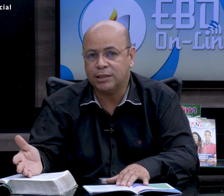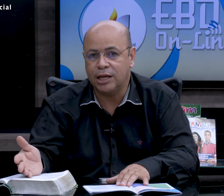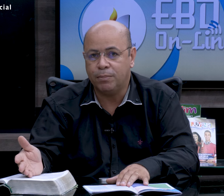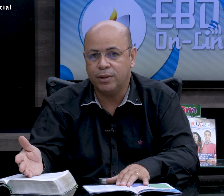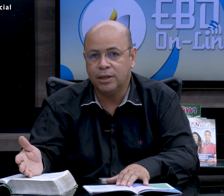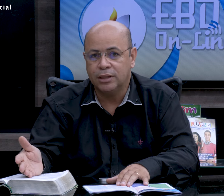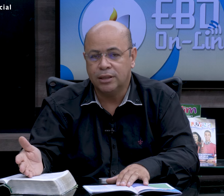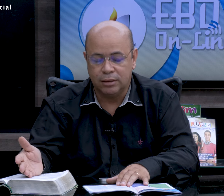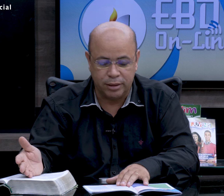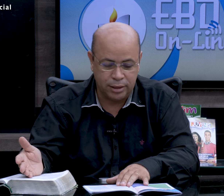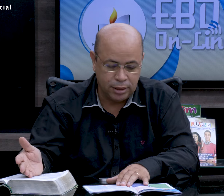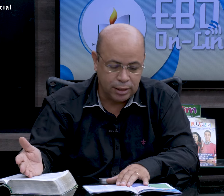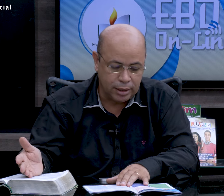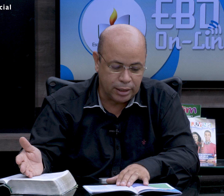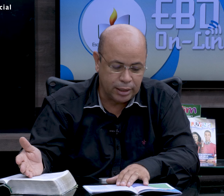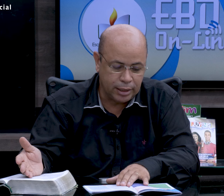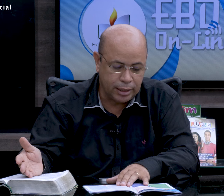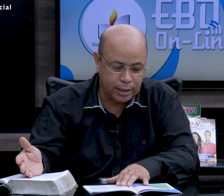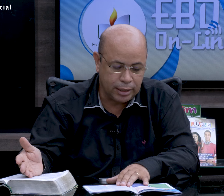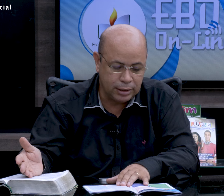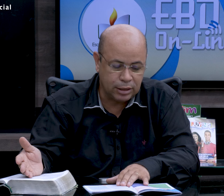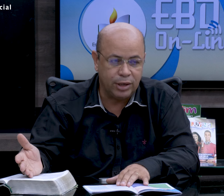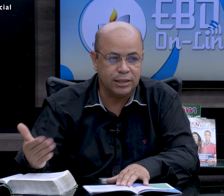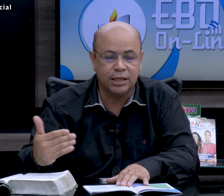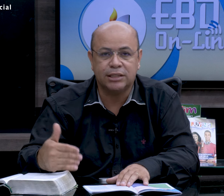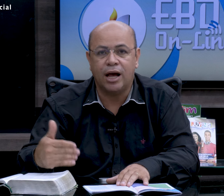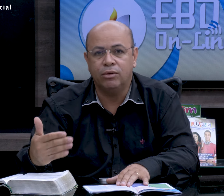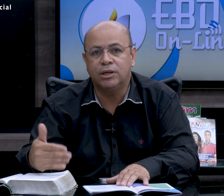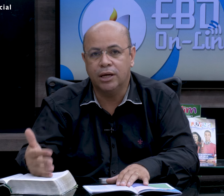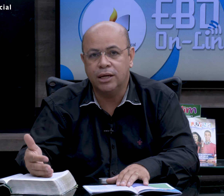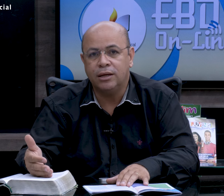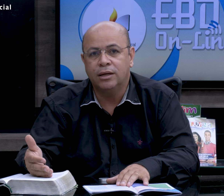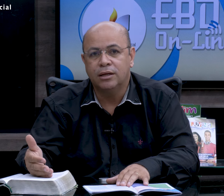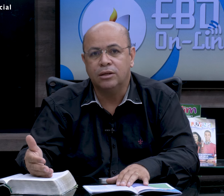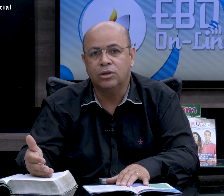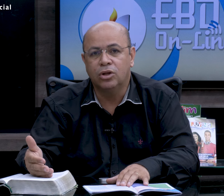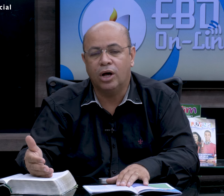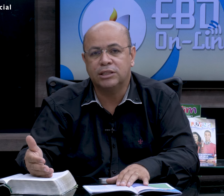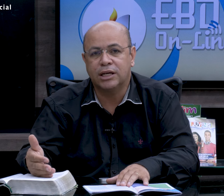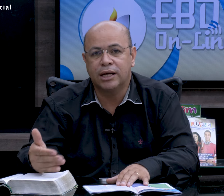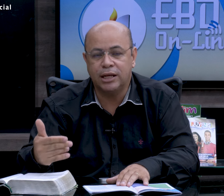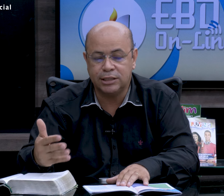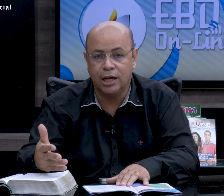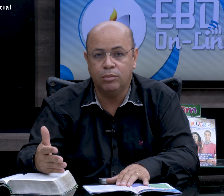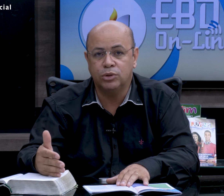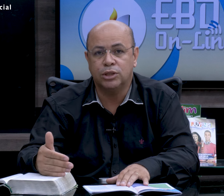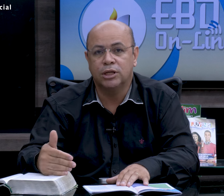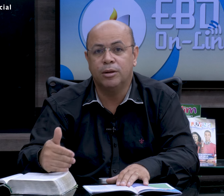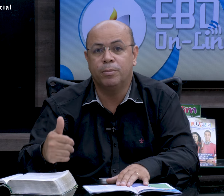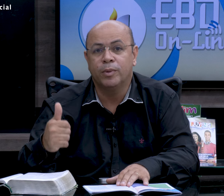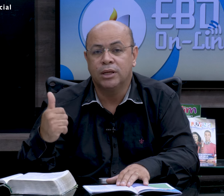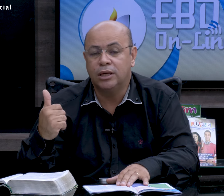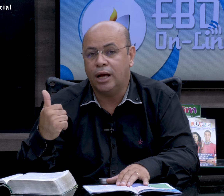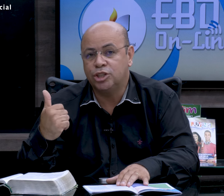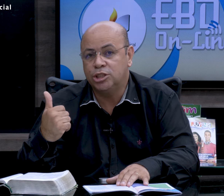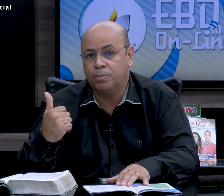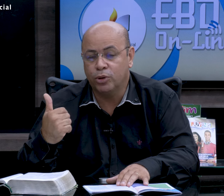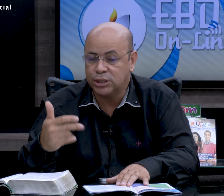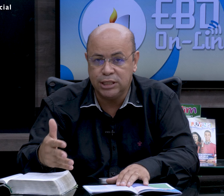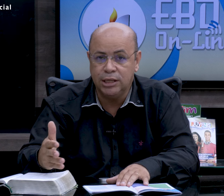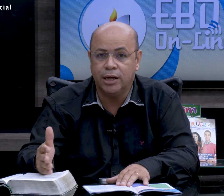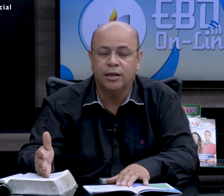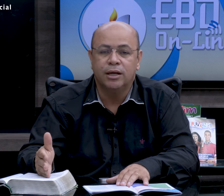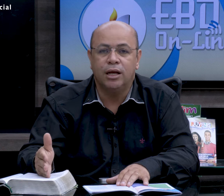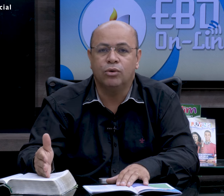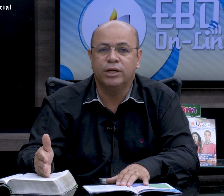salvo para sempre né Eh então é necessário que nós cresçamos que que a gente